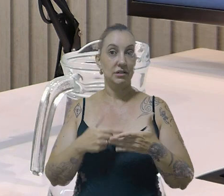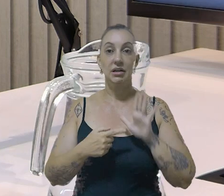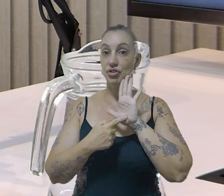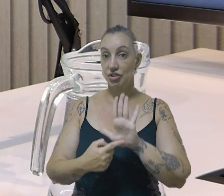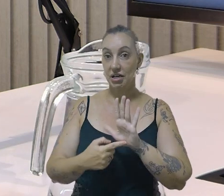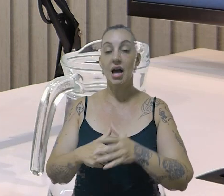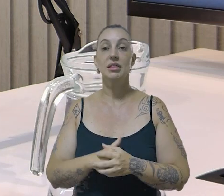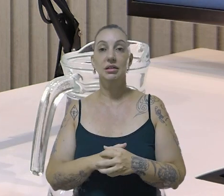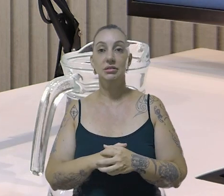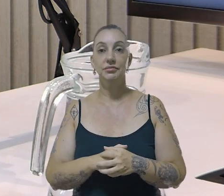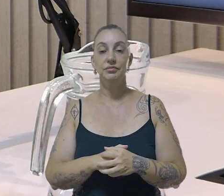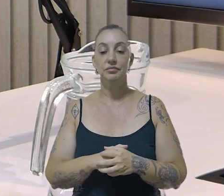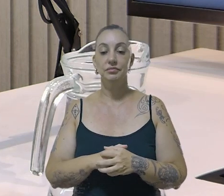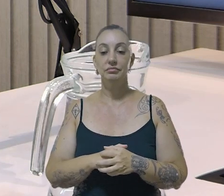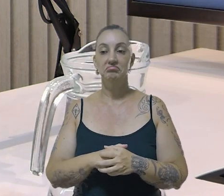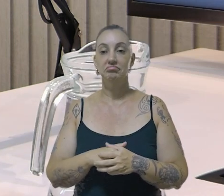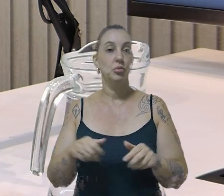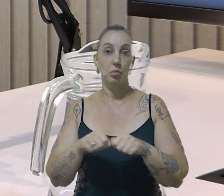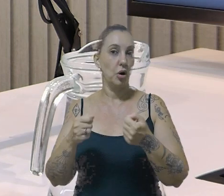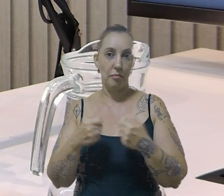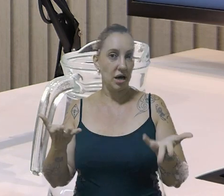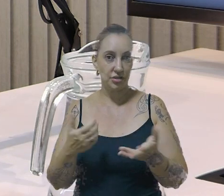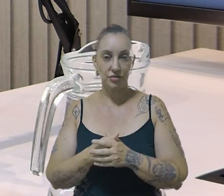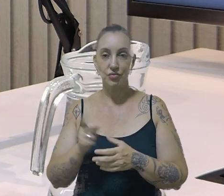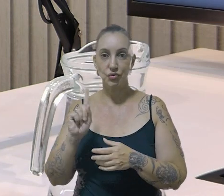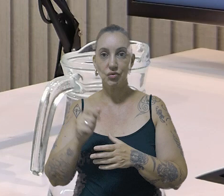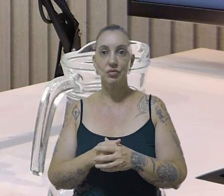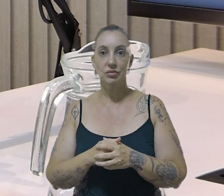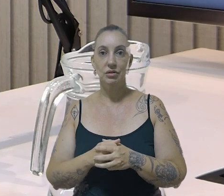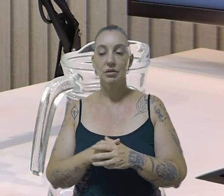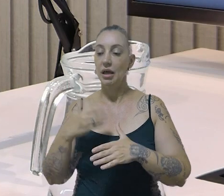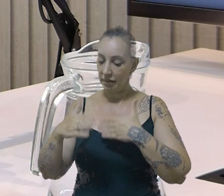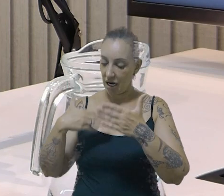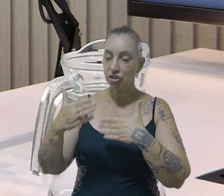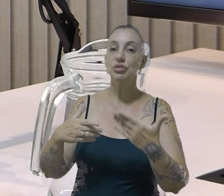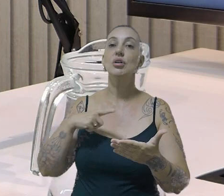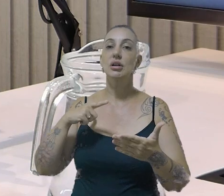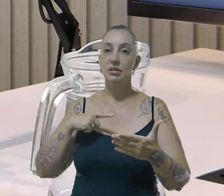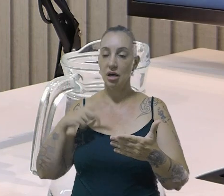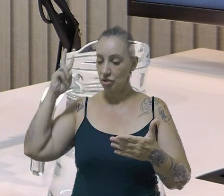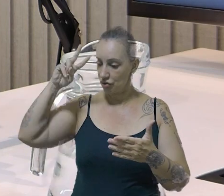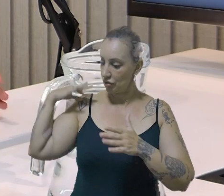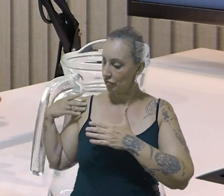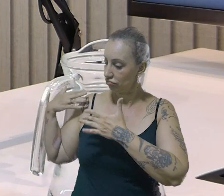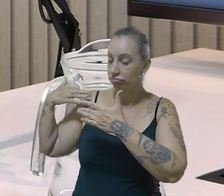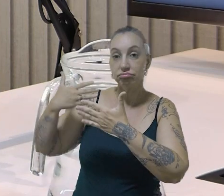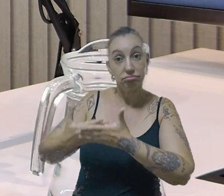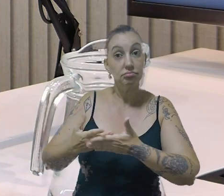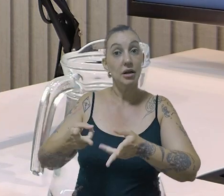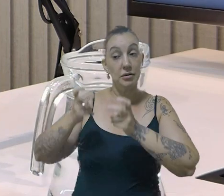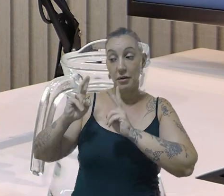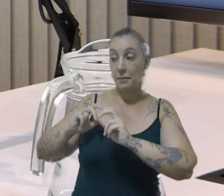uma por uma aleatoriedade assim é tem uma é por causa de toda a trajetória tem uma trajetória que você precisa ver olhar pra sua própria